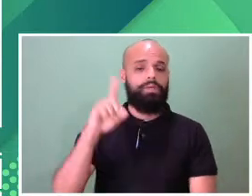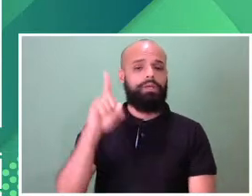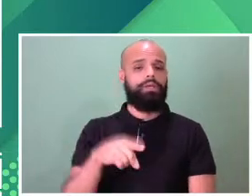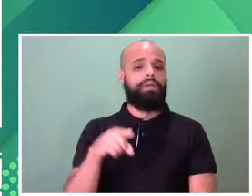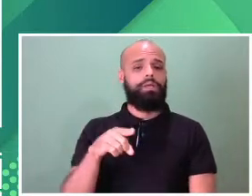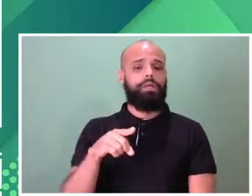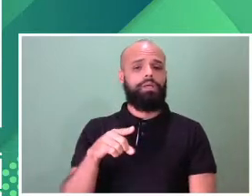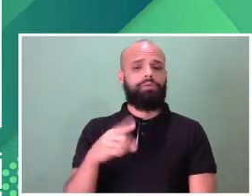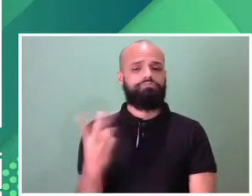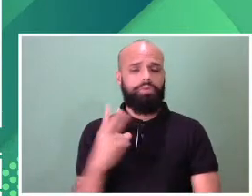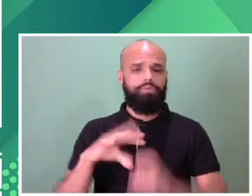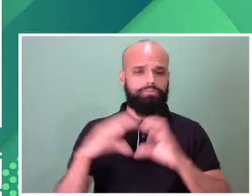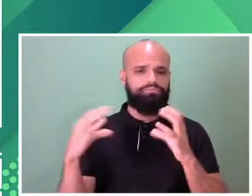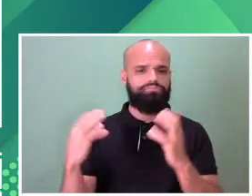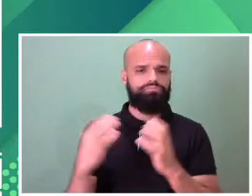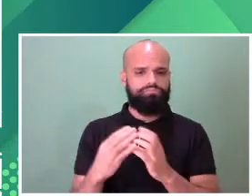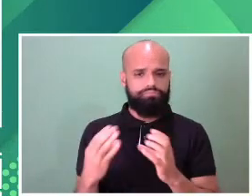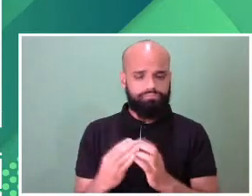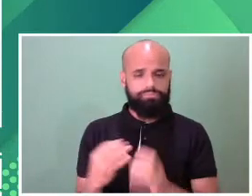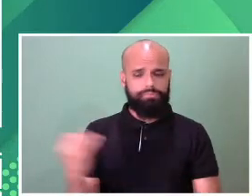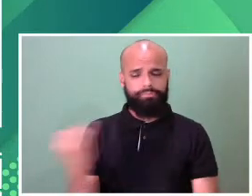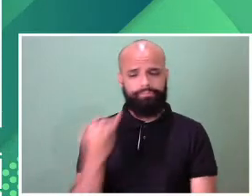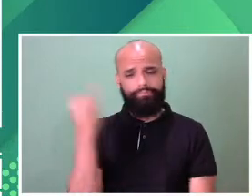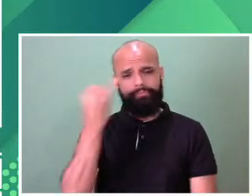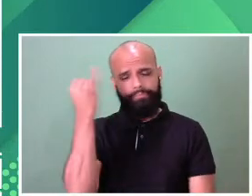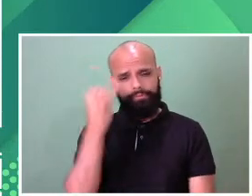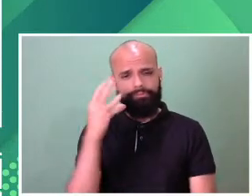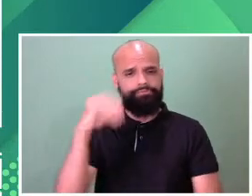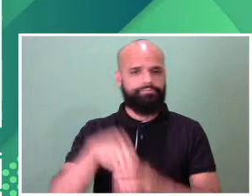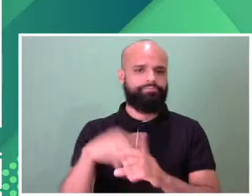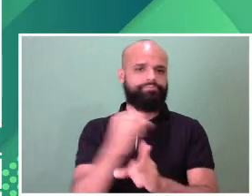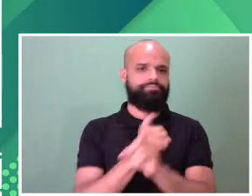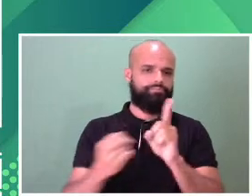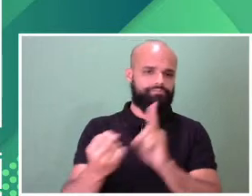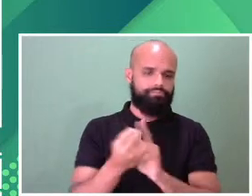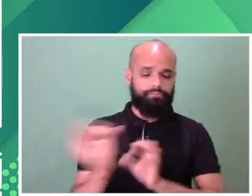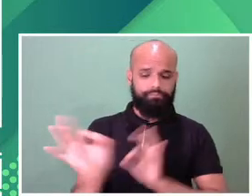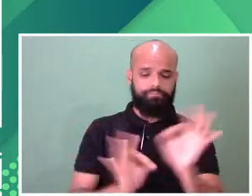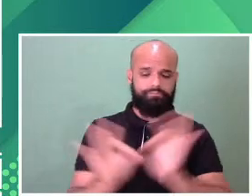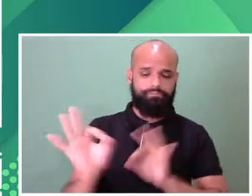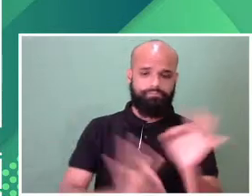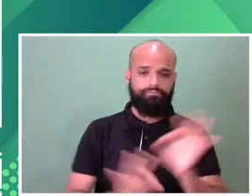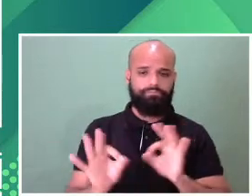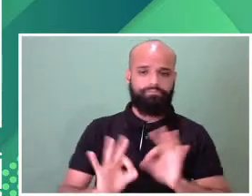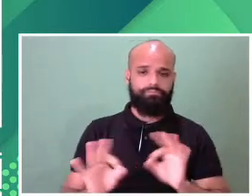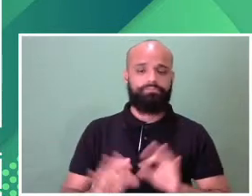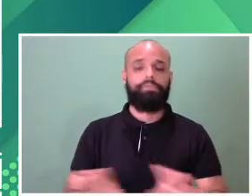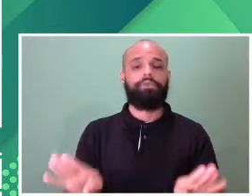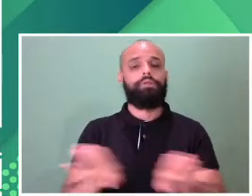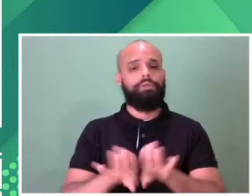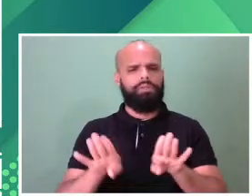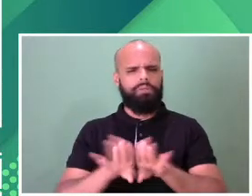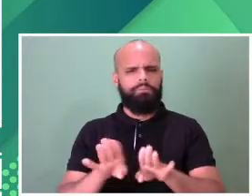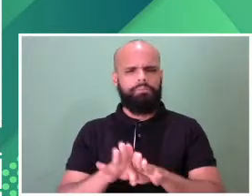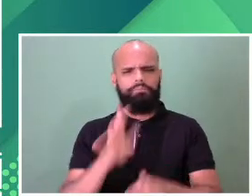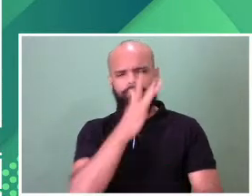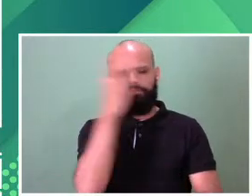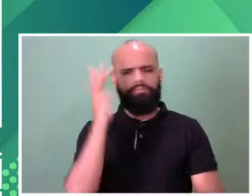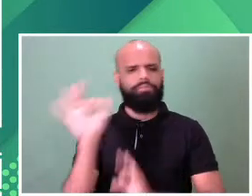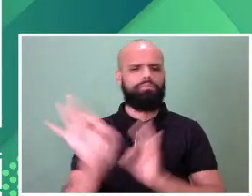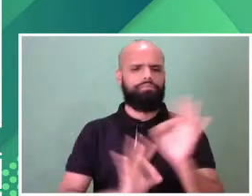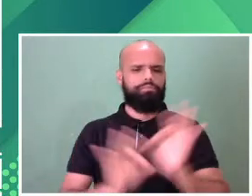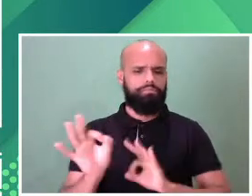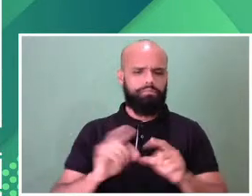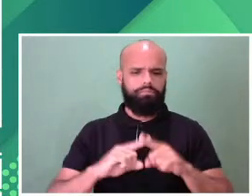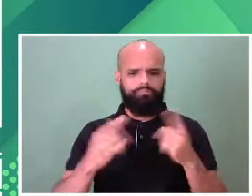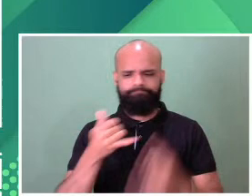são conferências das mais bem-sucedidas que organizamos. Elas foram organizadas sob profunda comoção